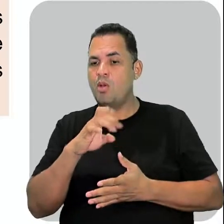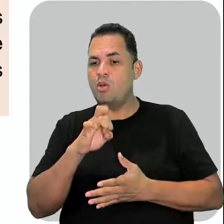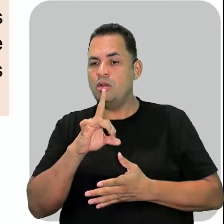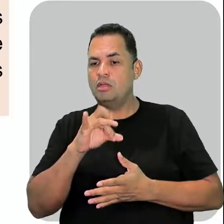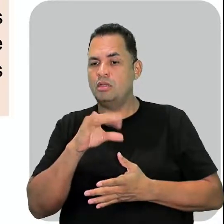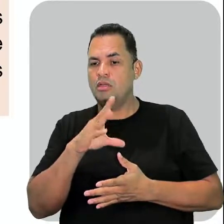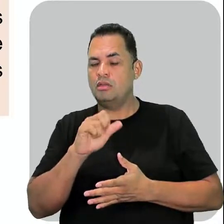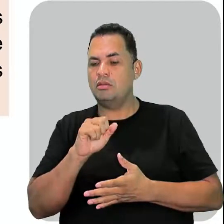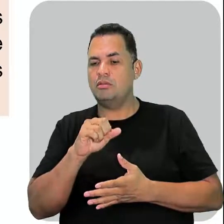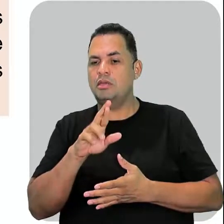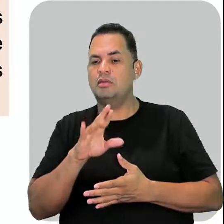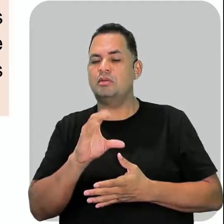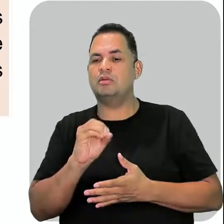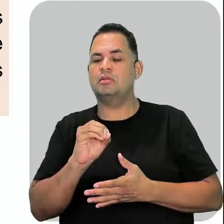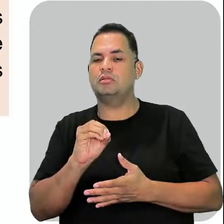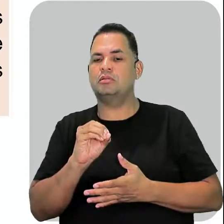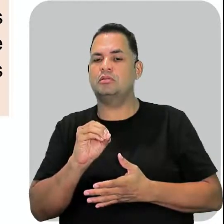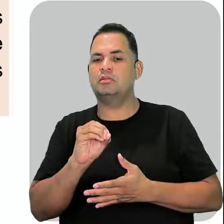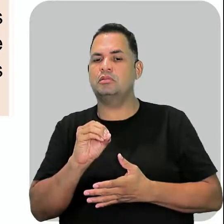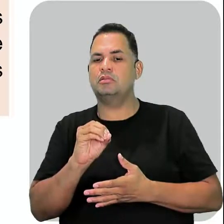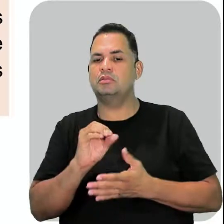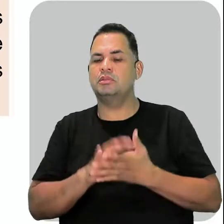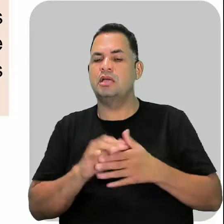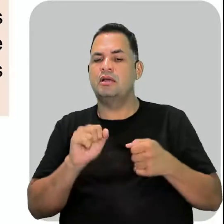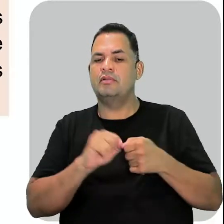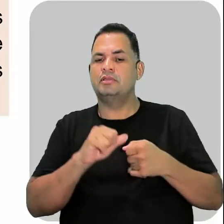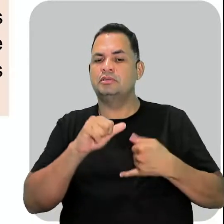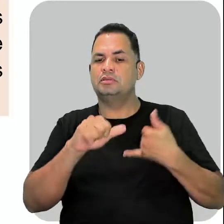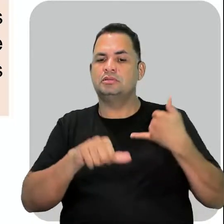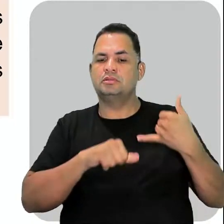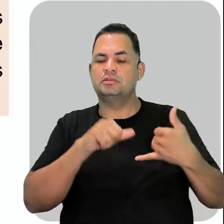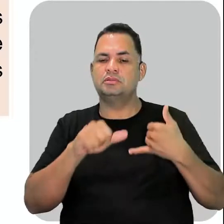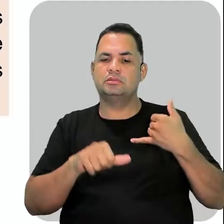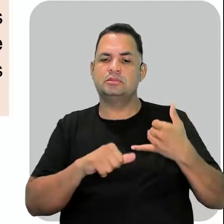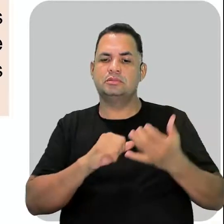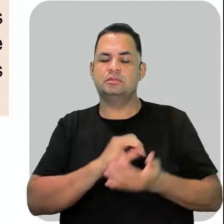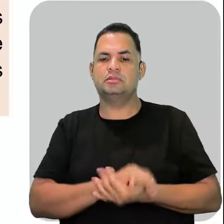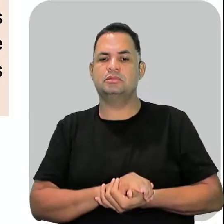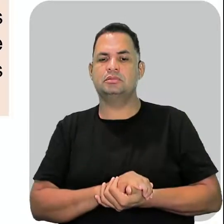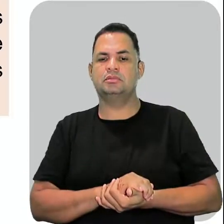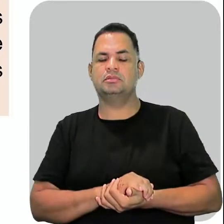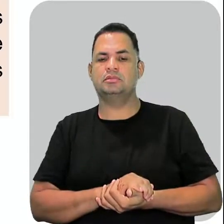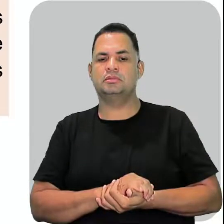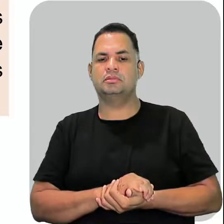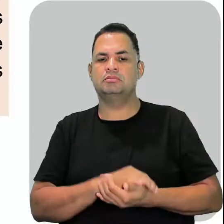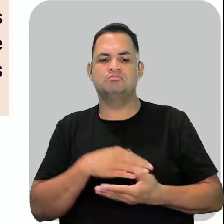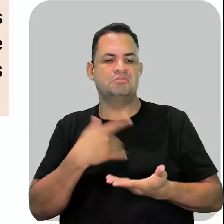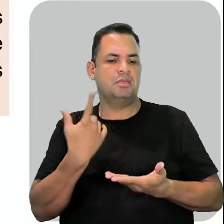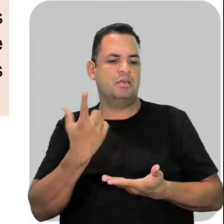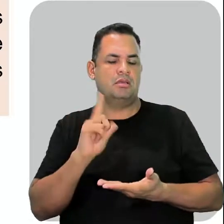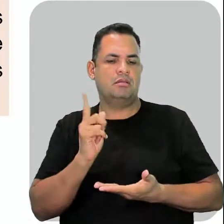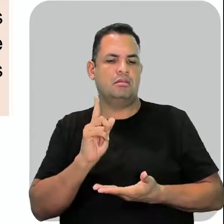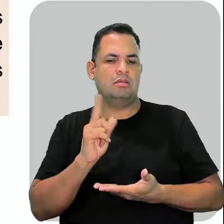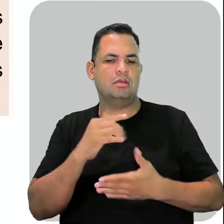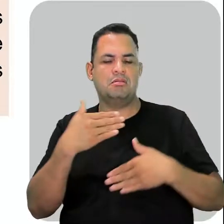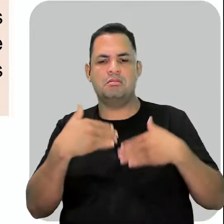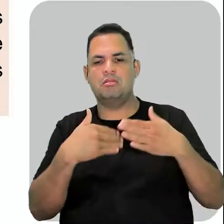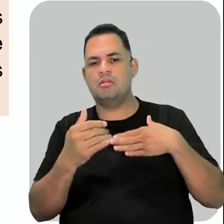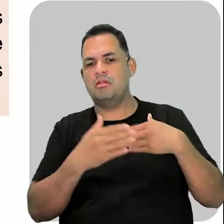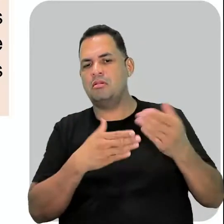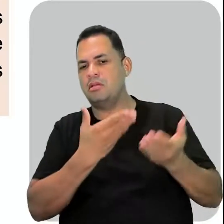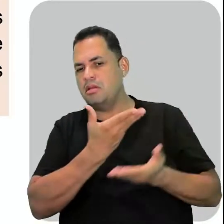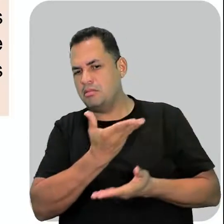a gente vai estar realizando lá na nossa reação. Então, não é qualquer catalisador. Nós